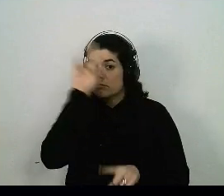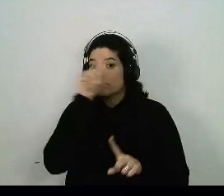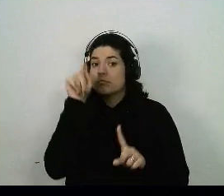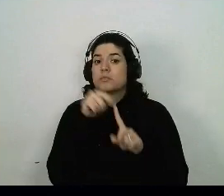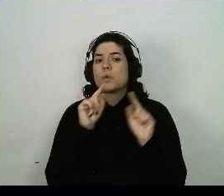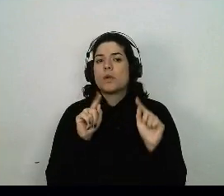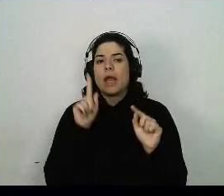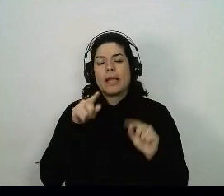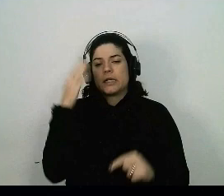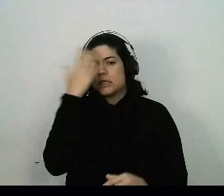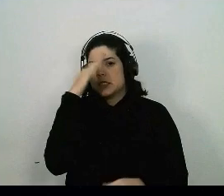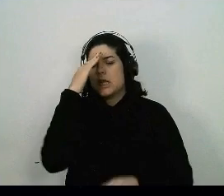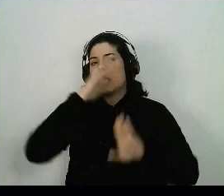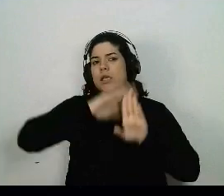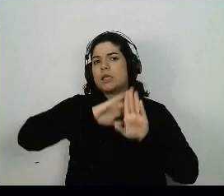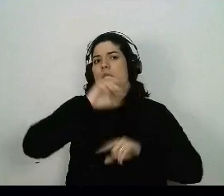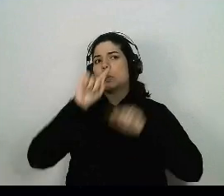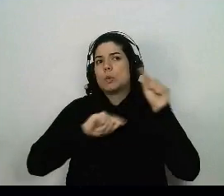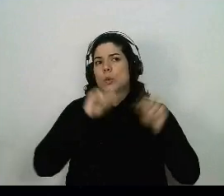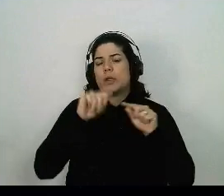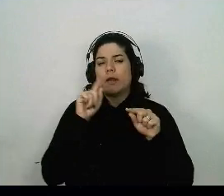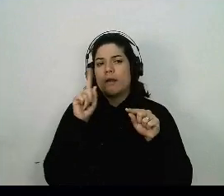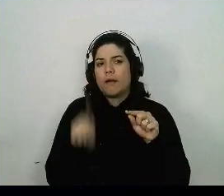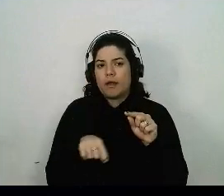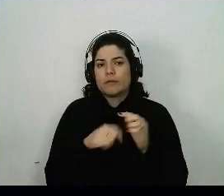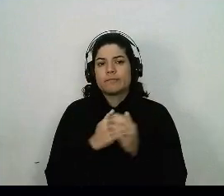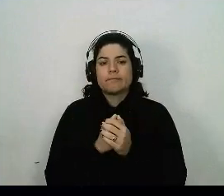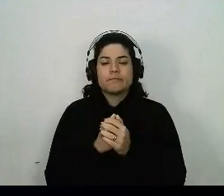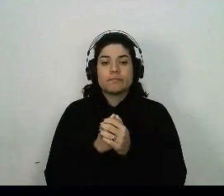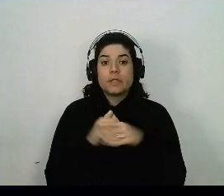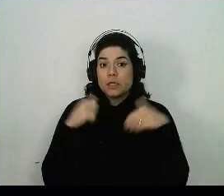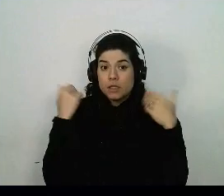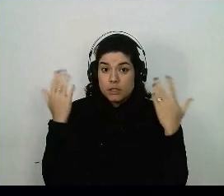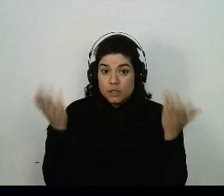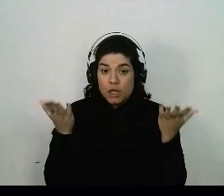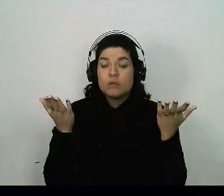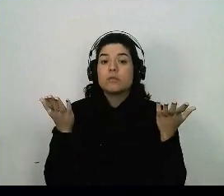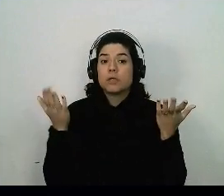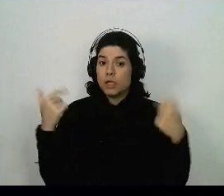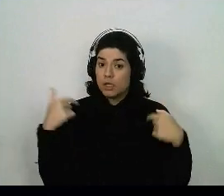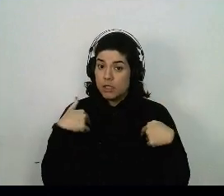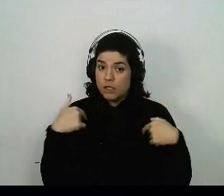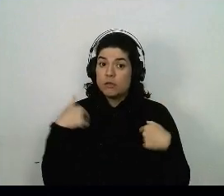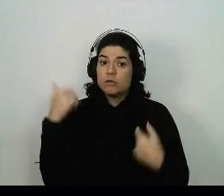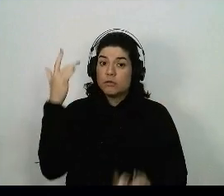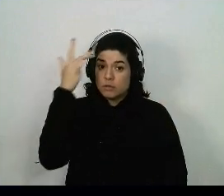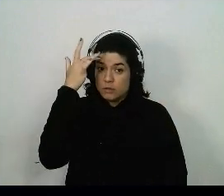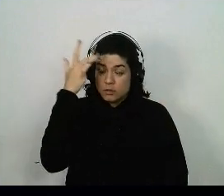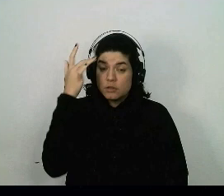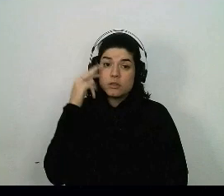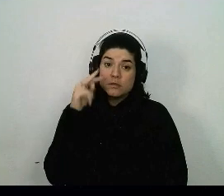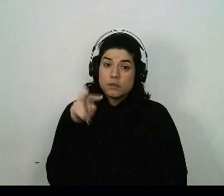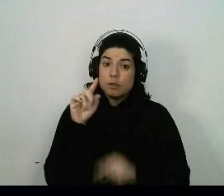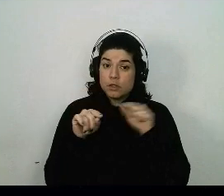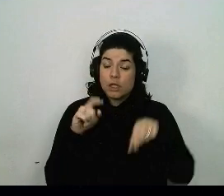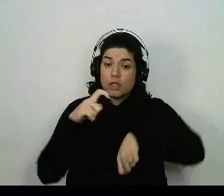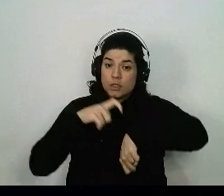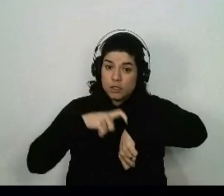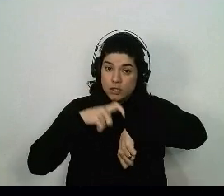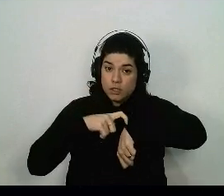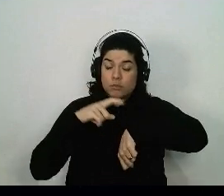que está por trás disso, né? Então, na minha visão, pessoal, e com o tempo que eu tenho aqui na